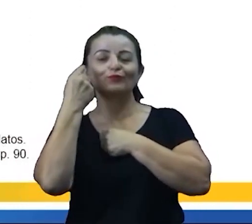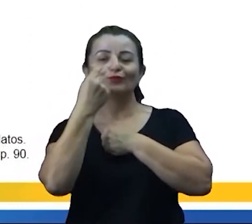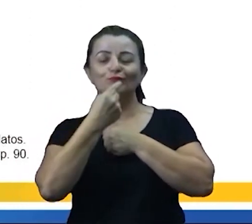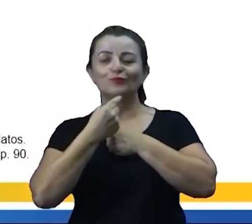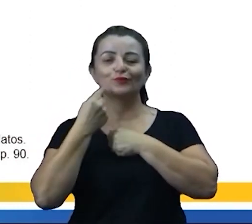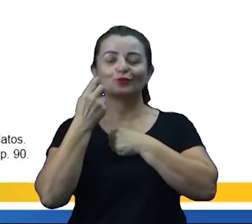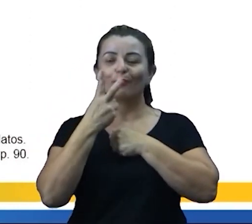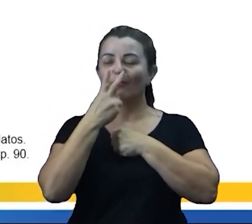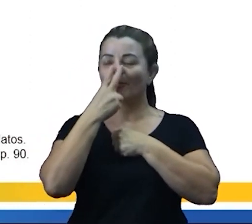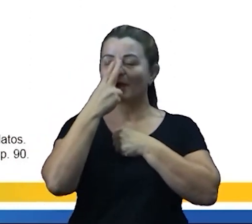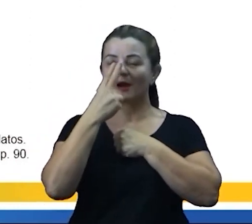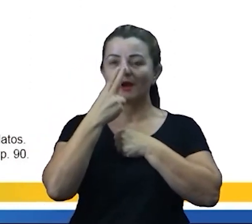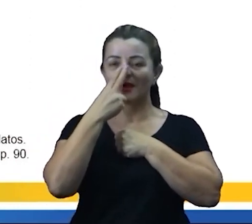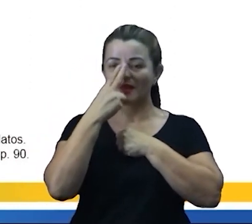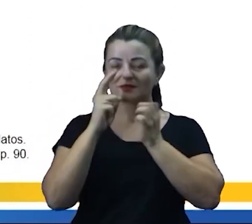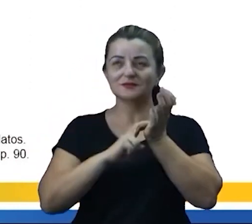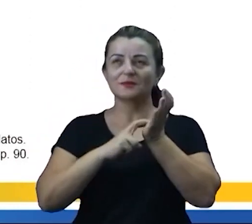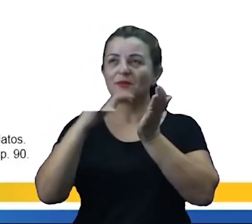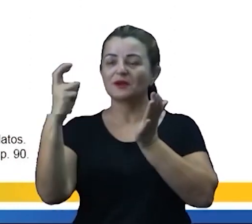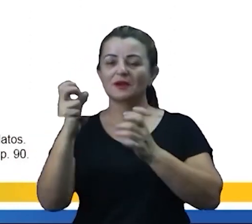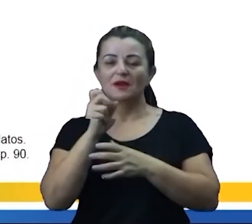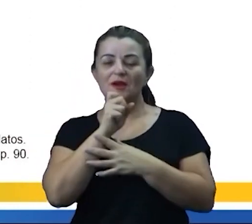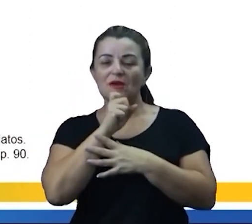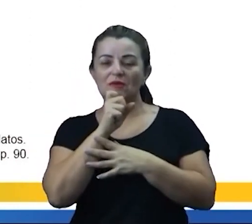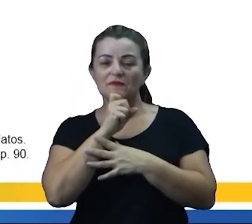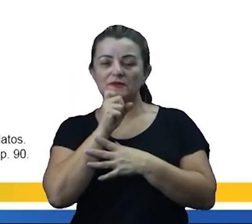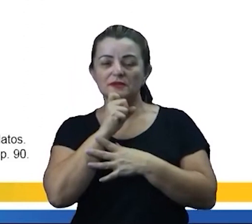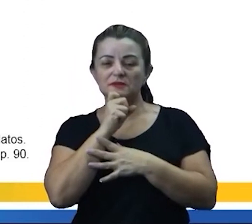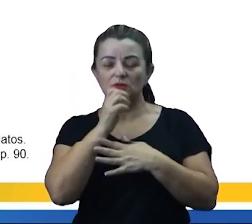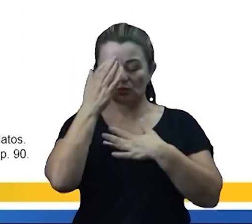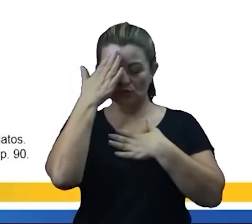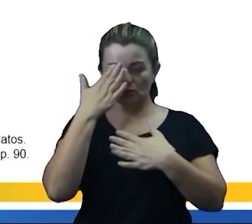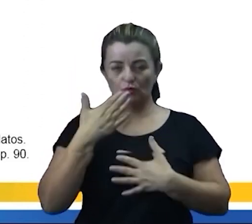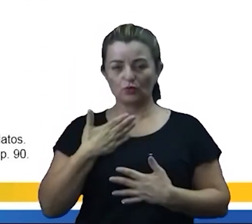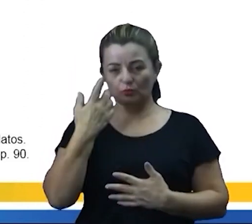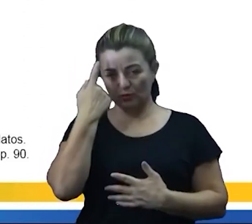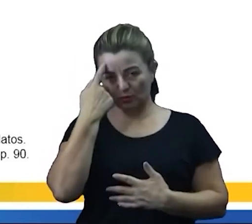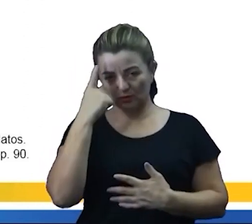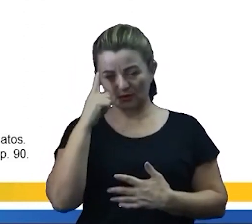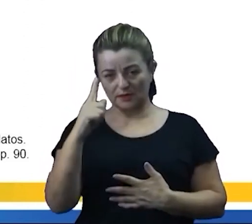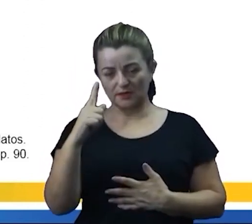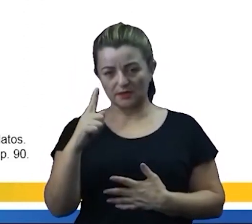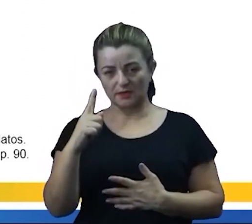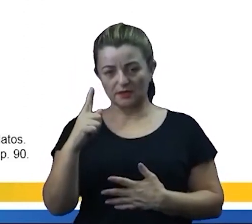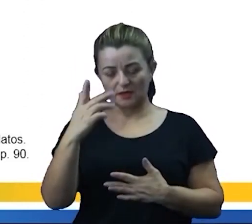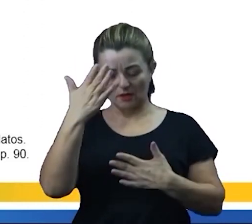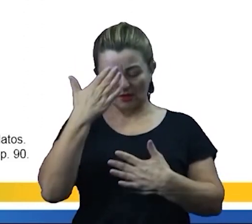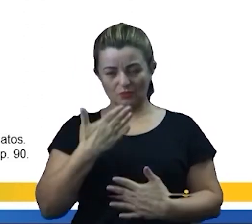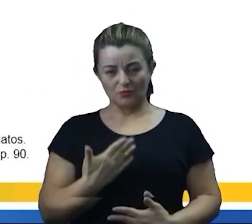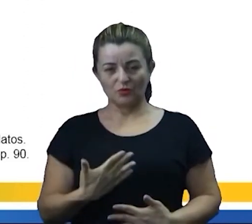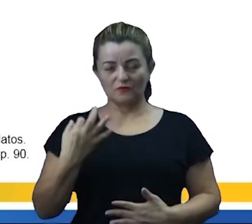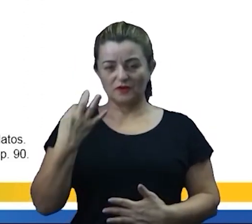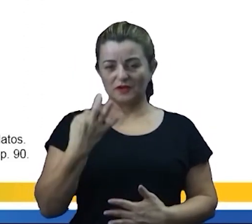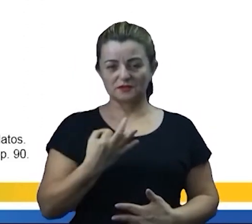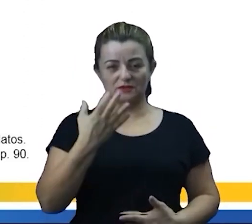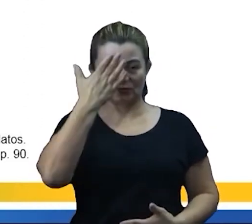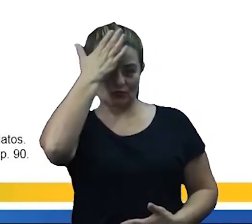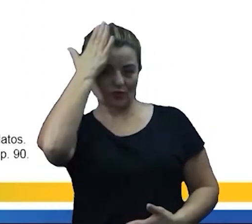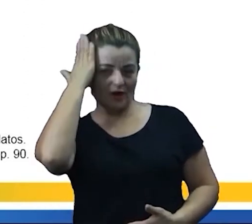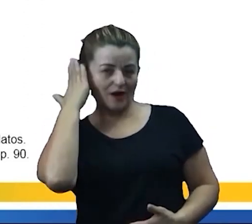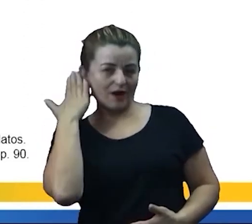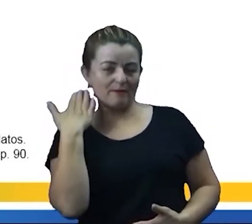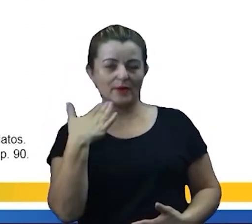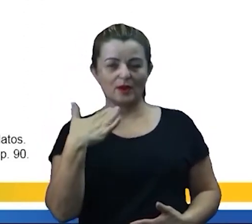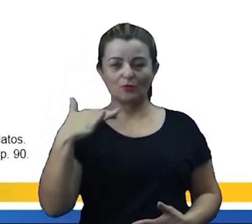fria. Enquanto, pois, produz, enquanto cria, essa esfera gentil, mina excelente, no cabelo metal